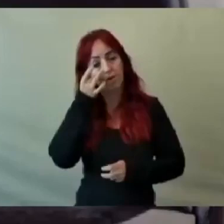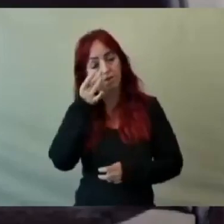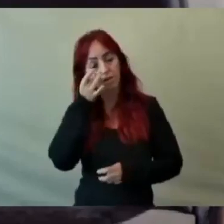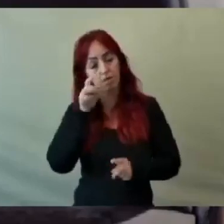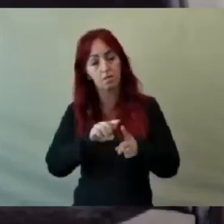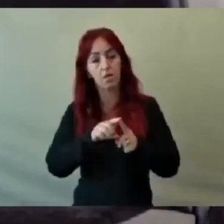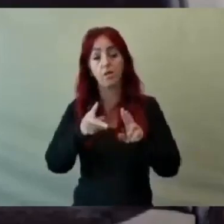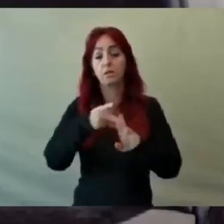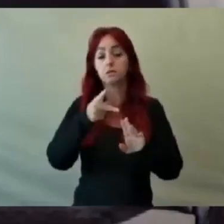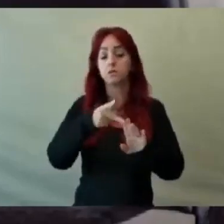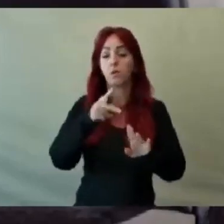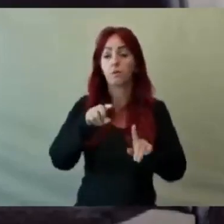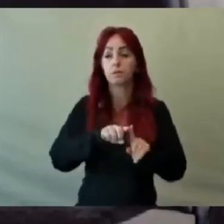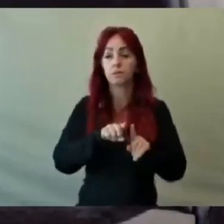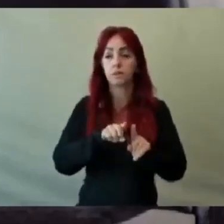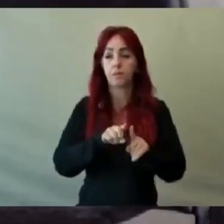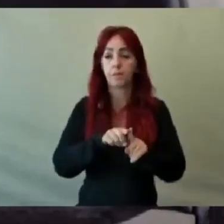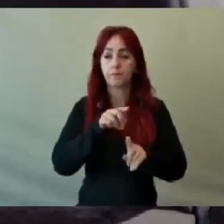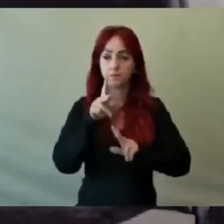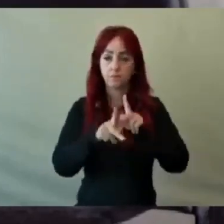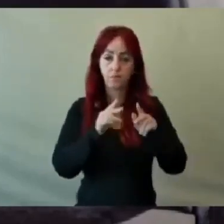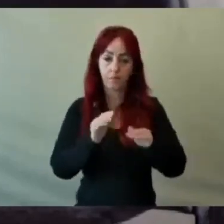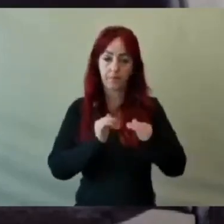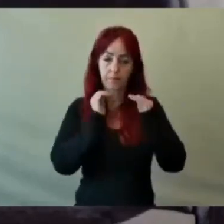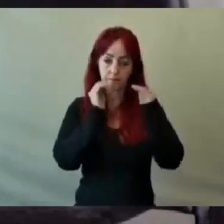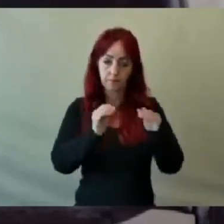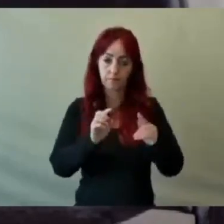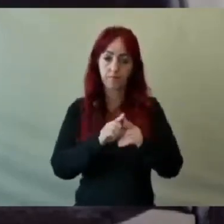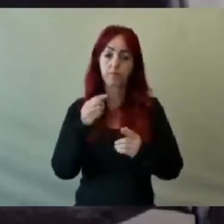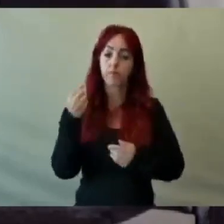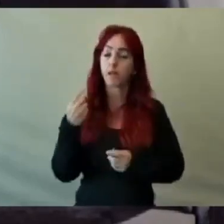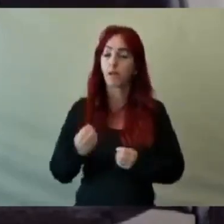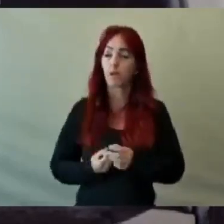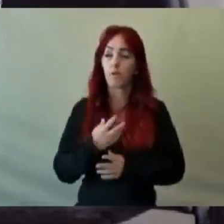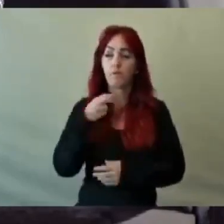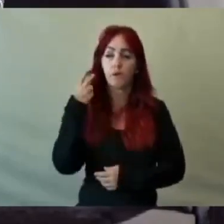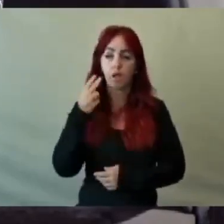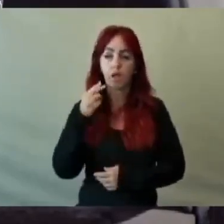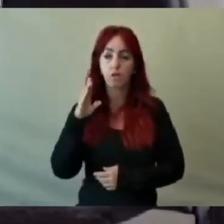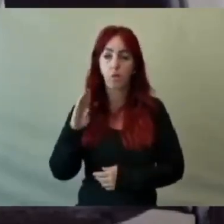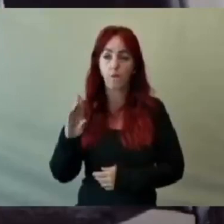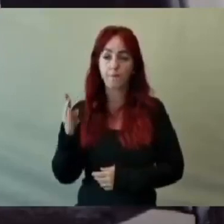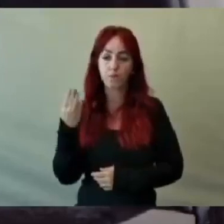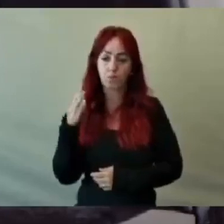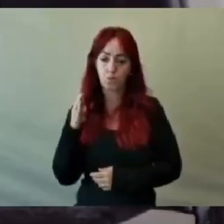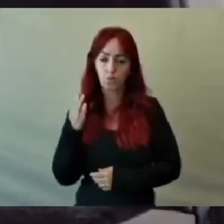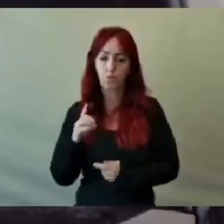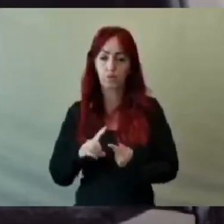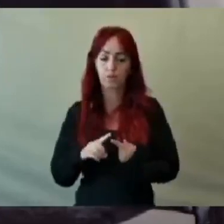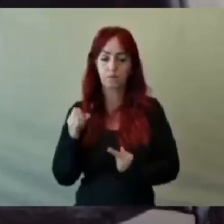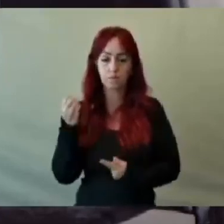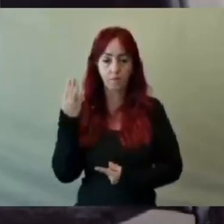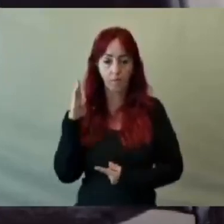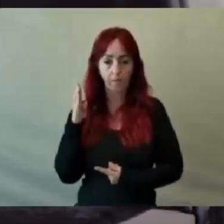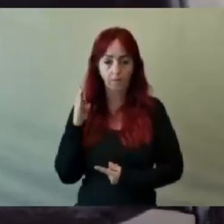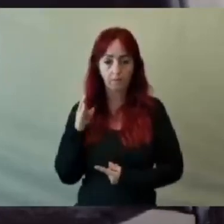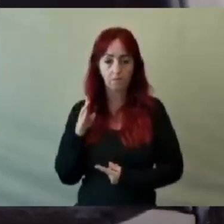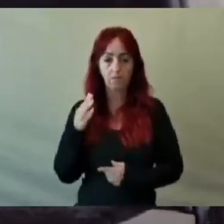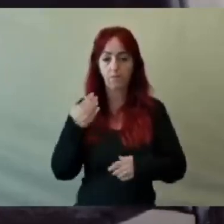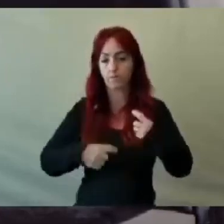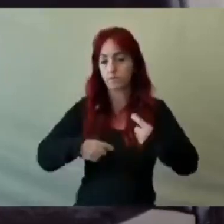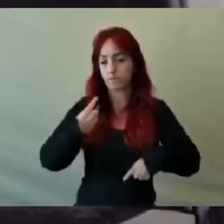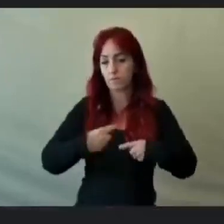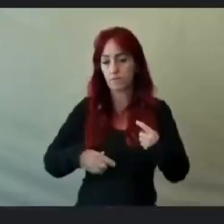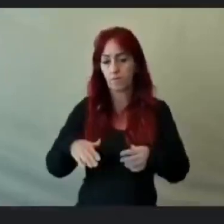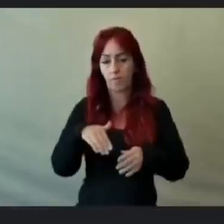competentes. Autoria, vereador doutor Bruno Pedralva. Em discussão? Em votação. Como vota,